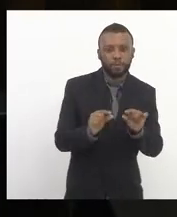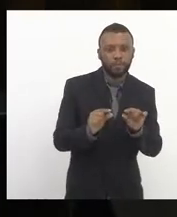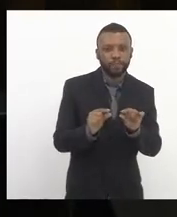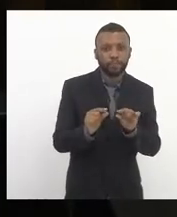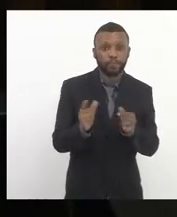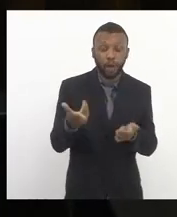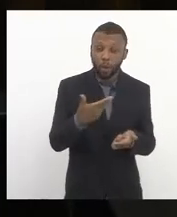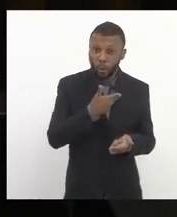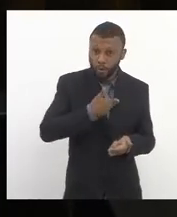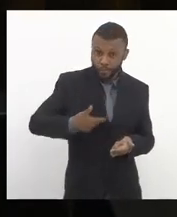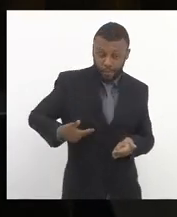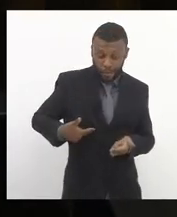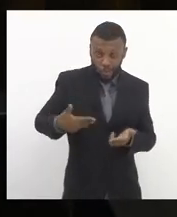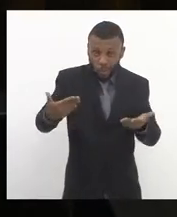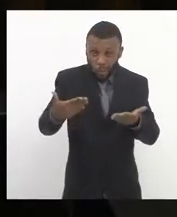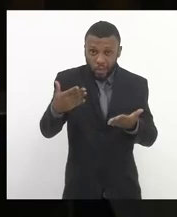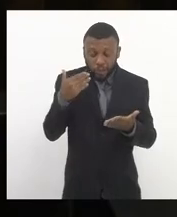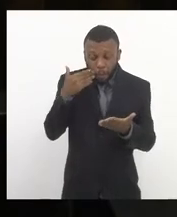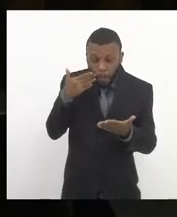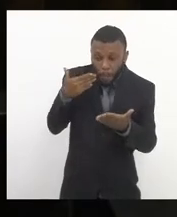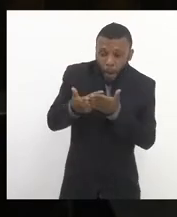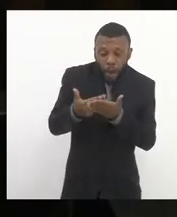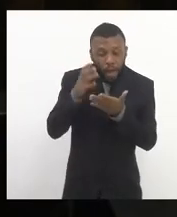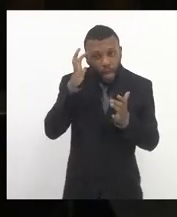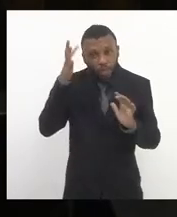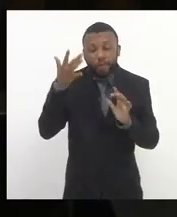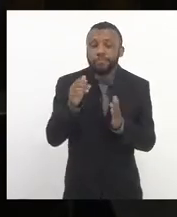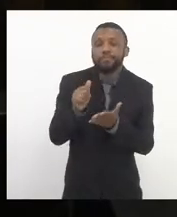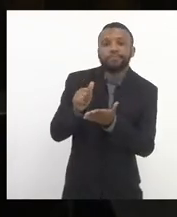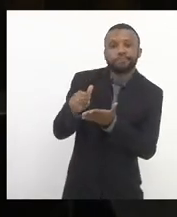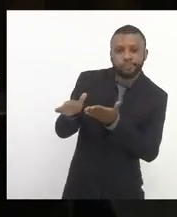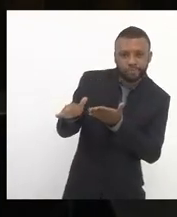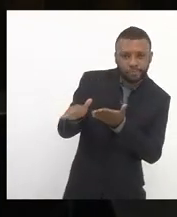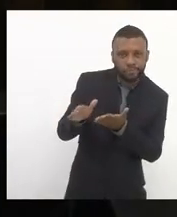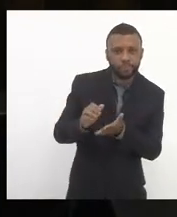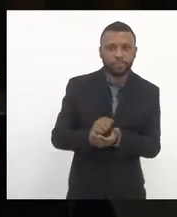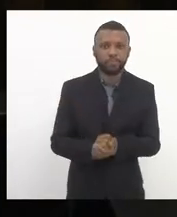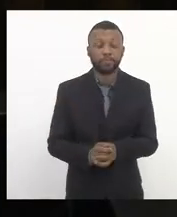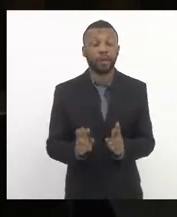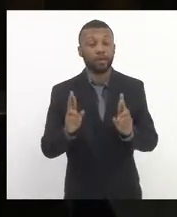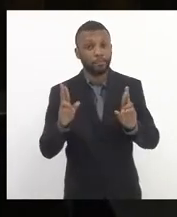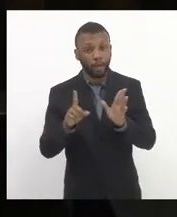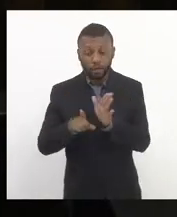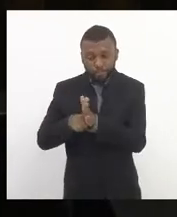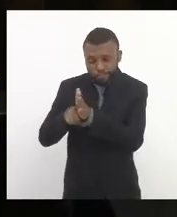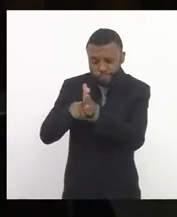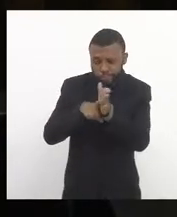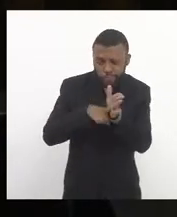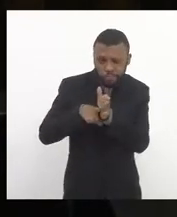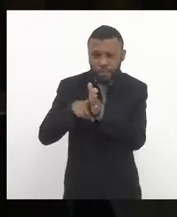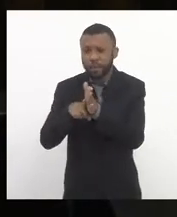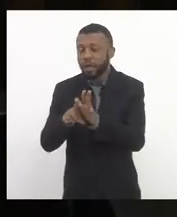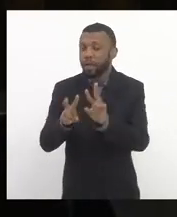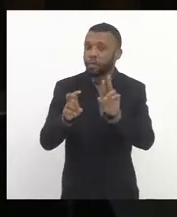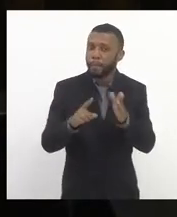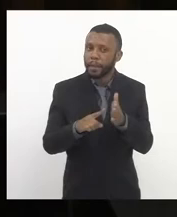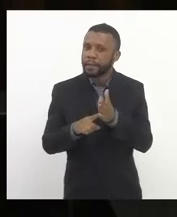o exonera às pressas. Espero que as investigações sobre as denúncias